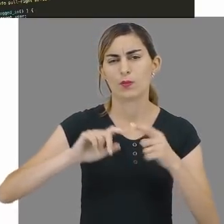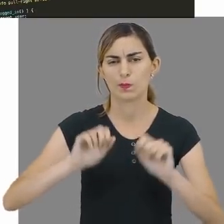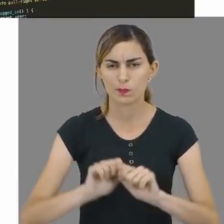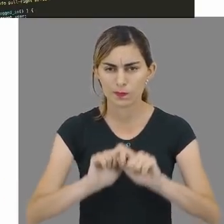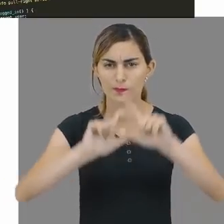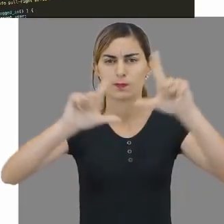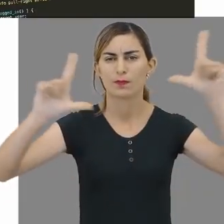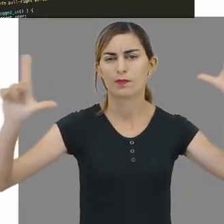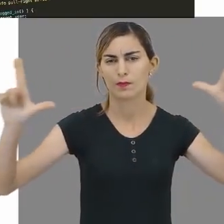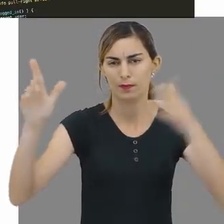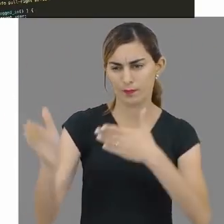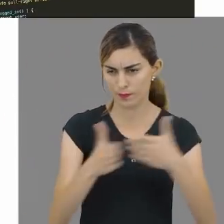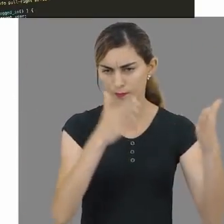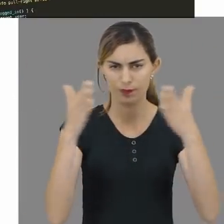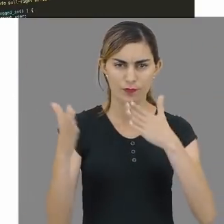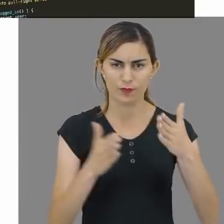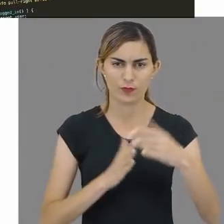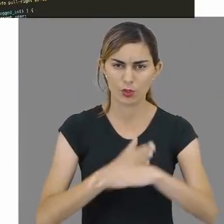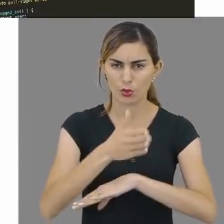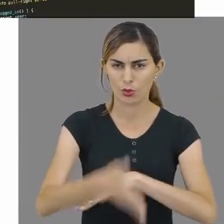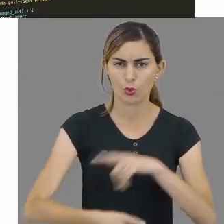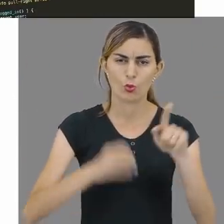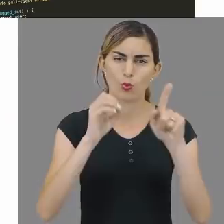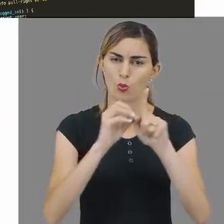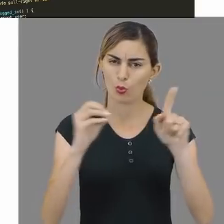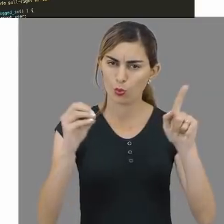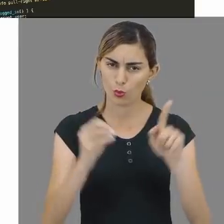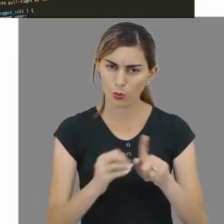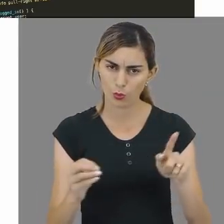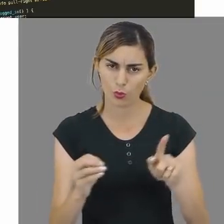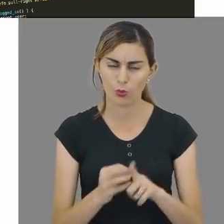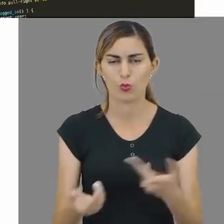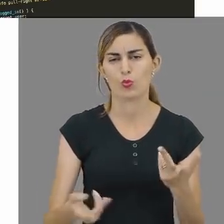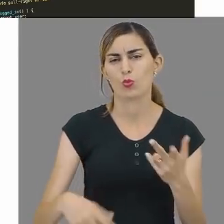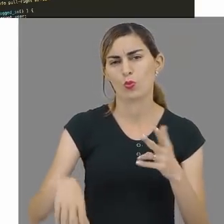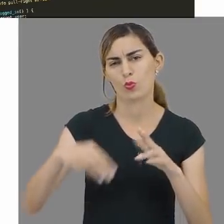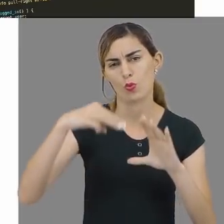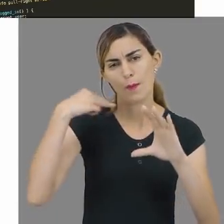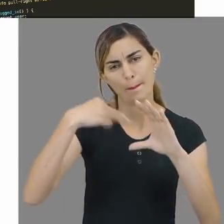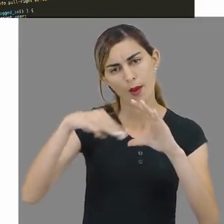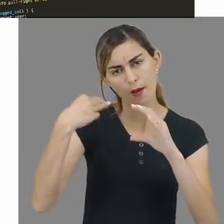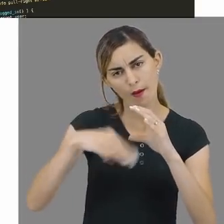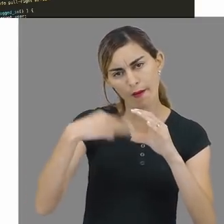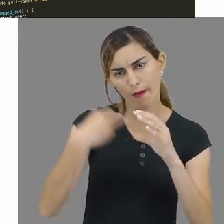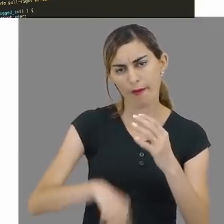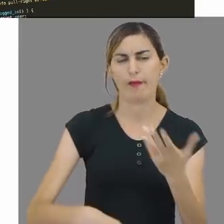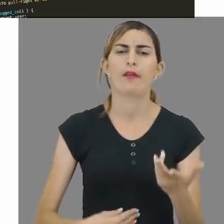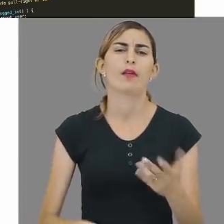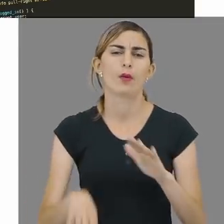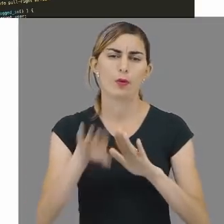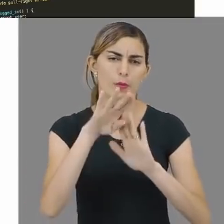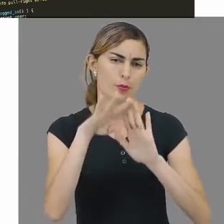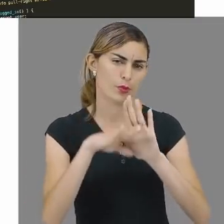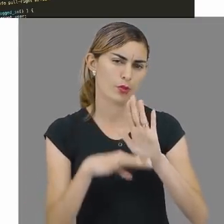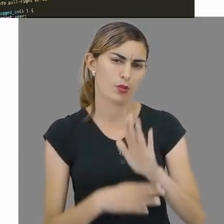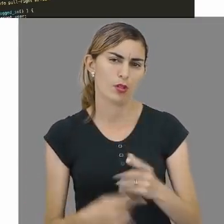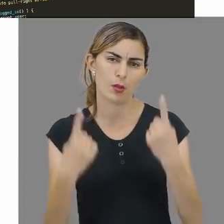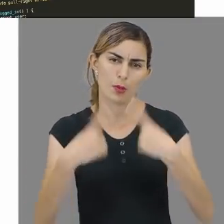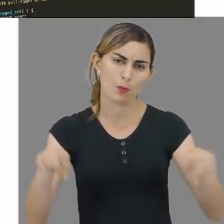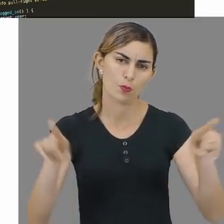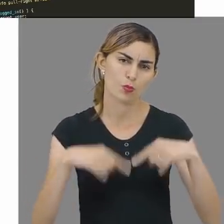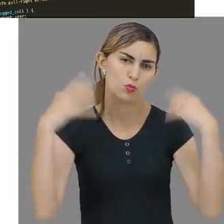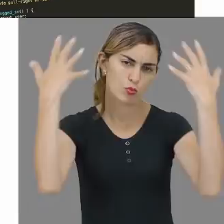por exemplo, o navegador Chrome, programas de e-mail, programas para